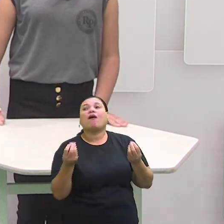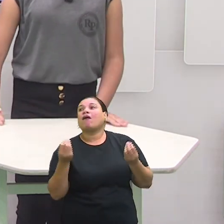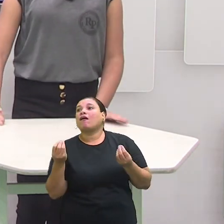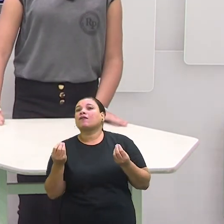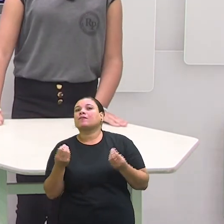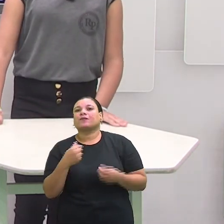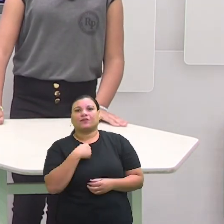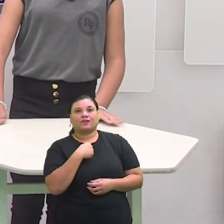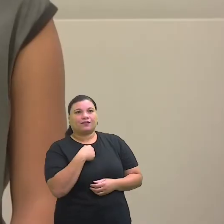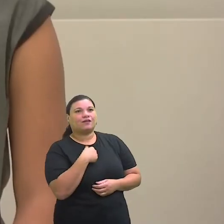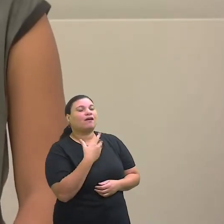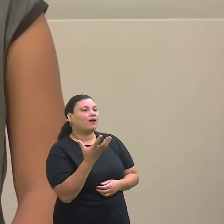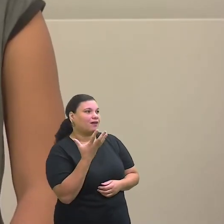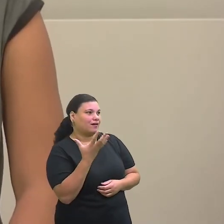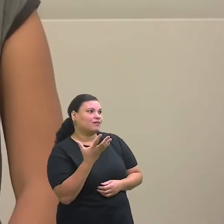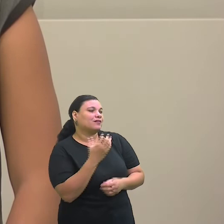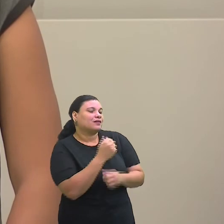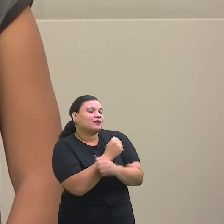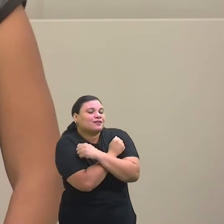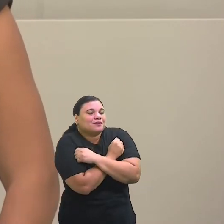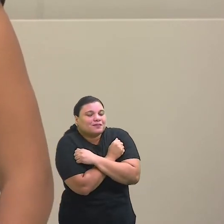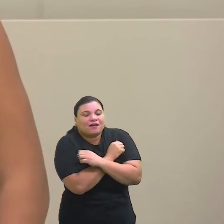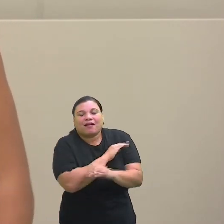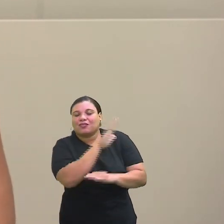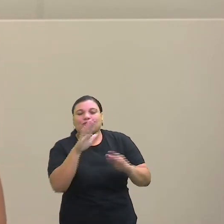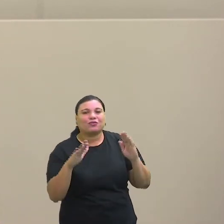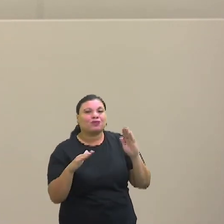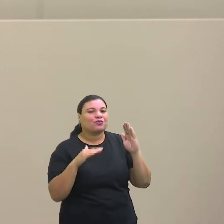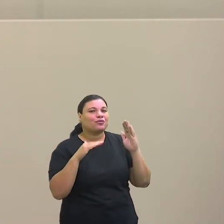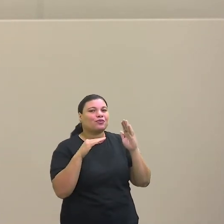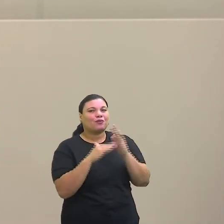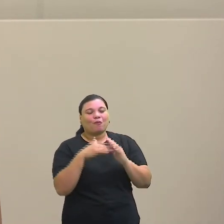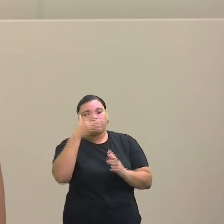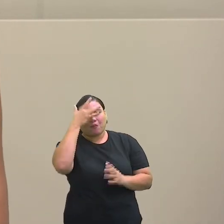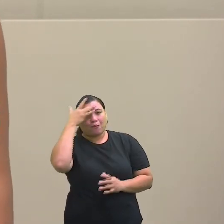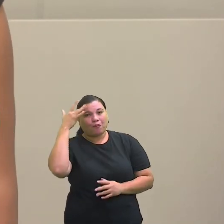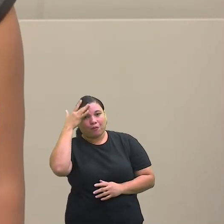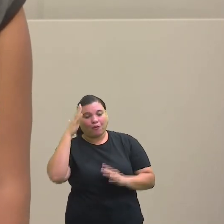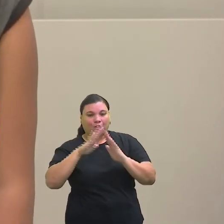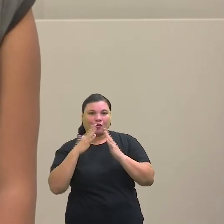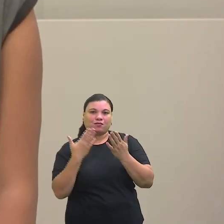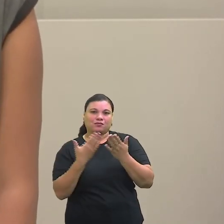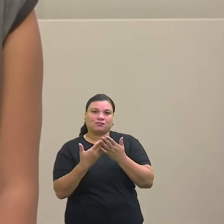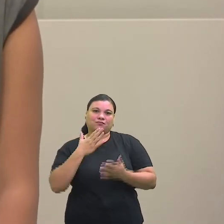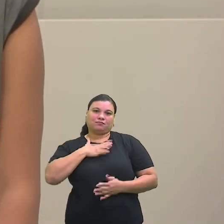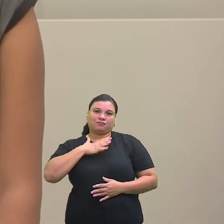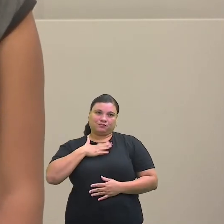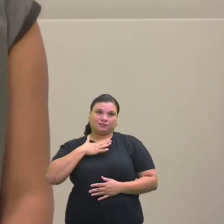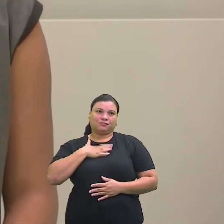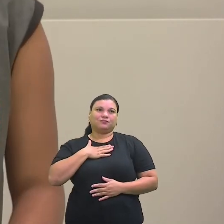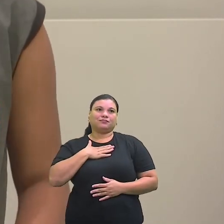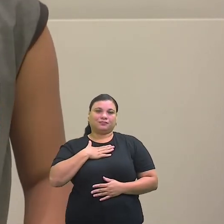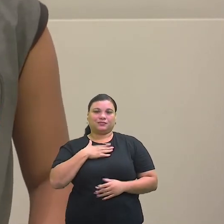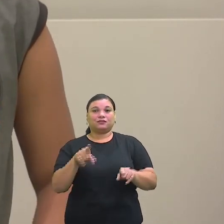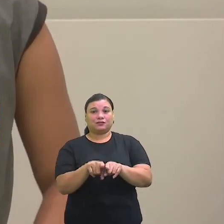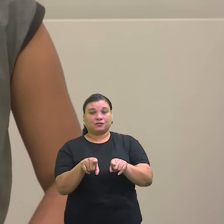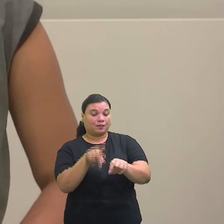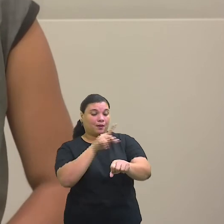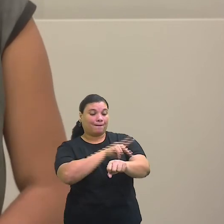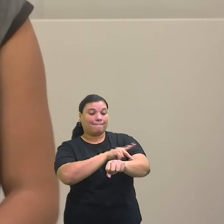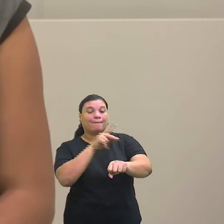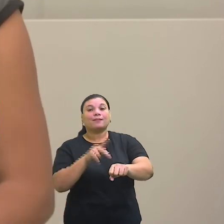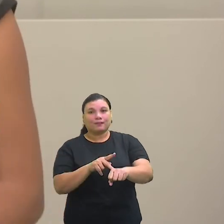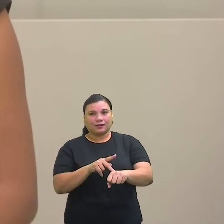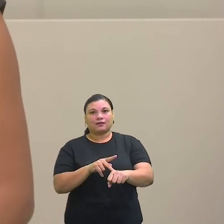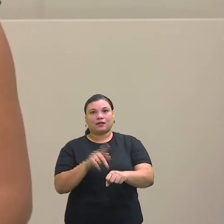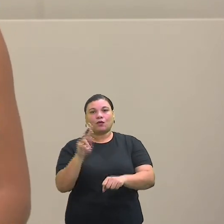Quero mandar um abraço pra minha escola que tá me assistindo aí. E a minha pedagoga Fátima,